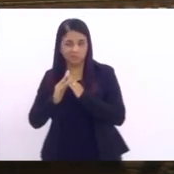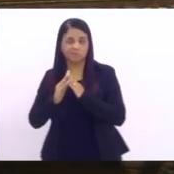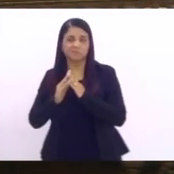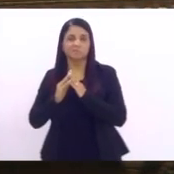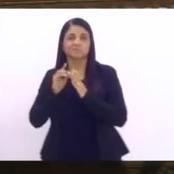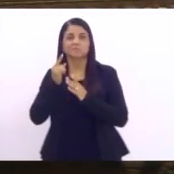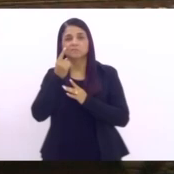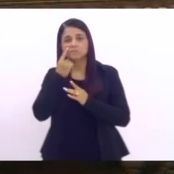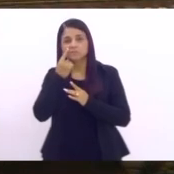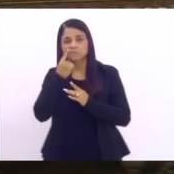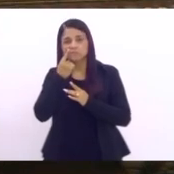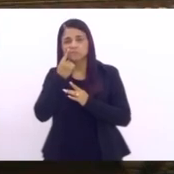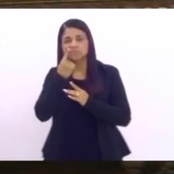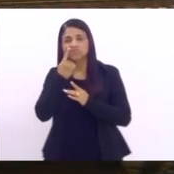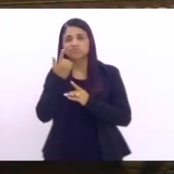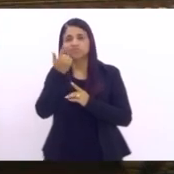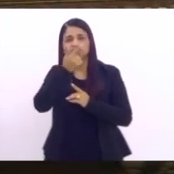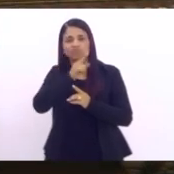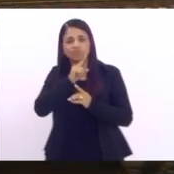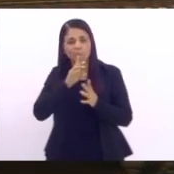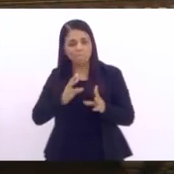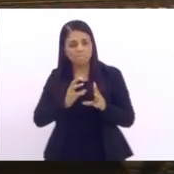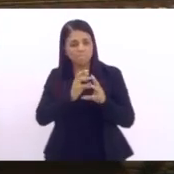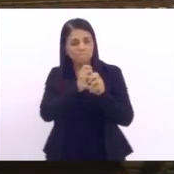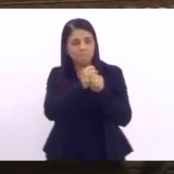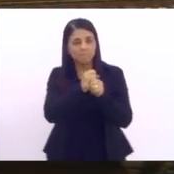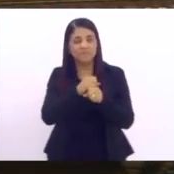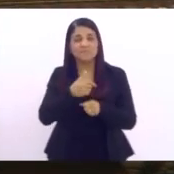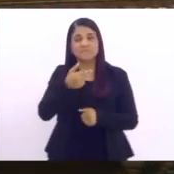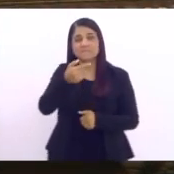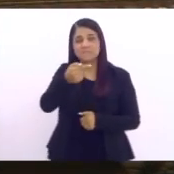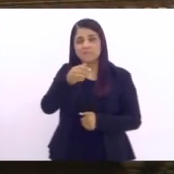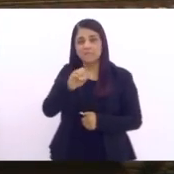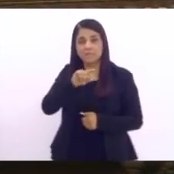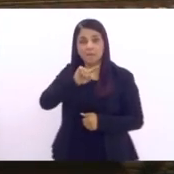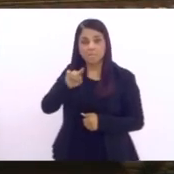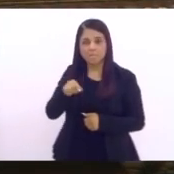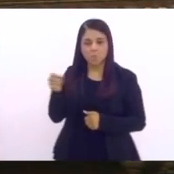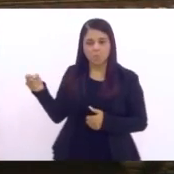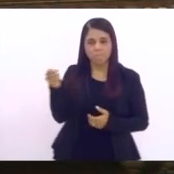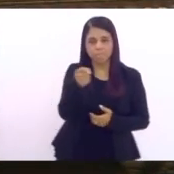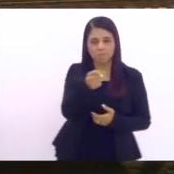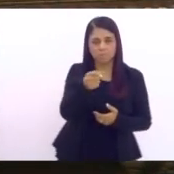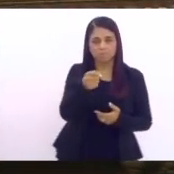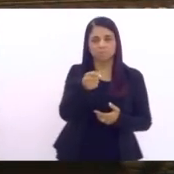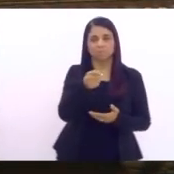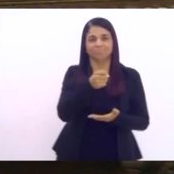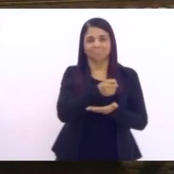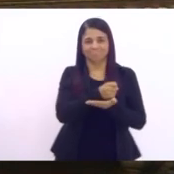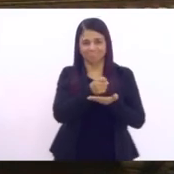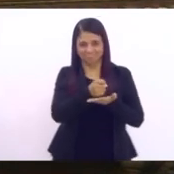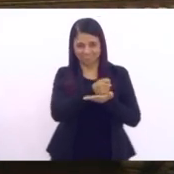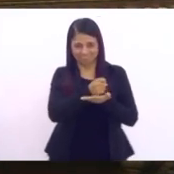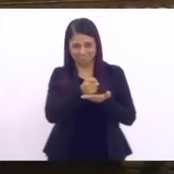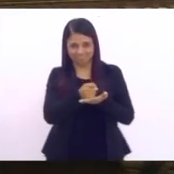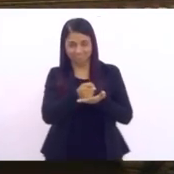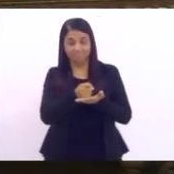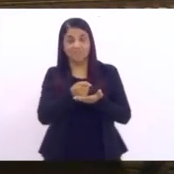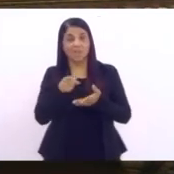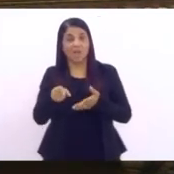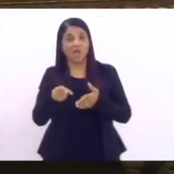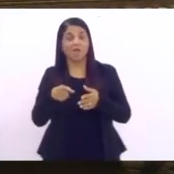de 70 mil empregos gerados, porque a partir do momento que a construção civil tem um